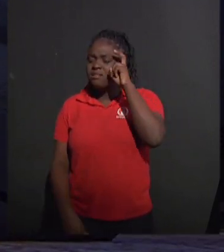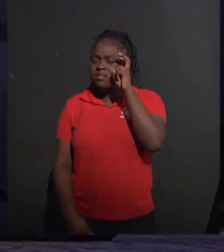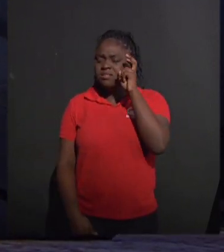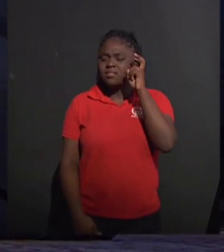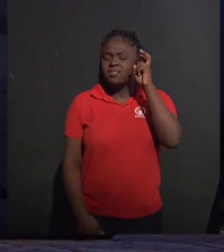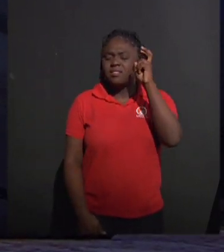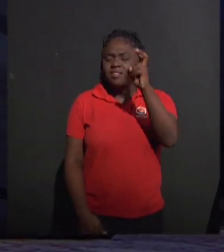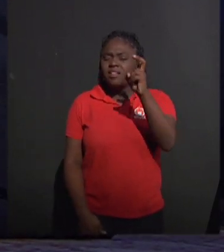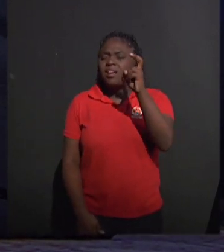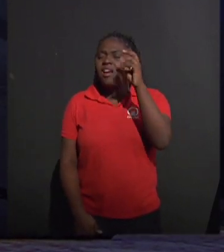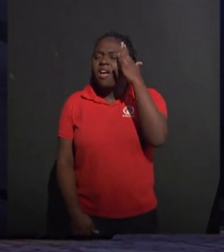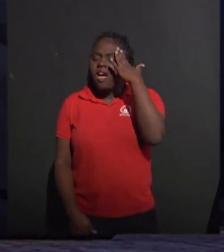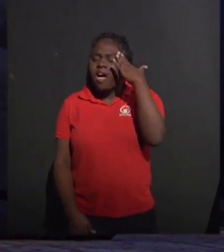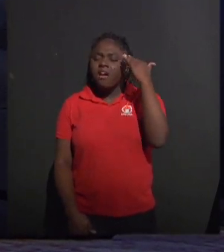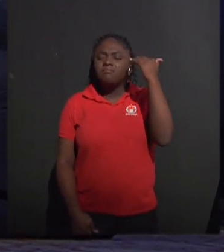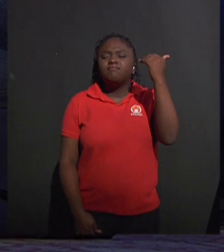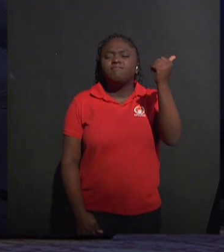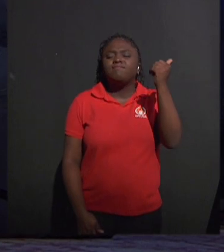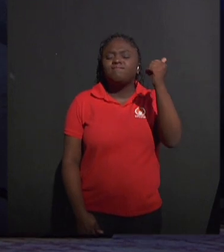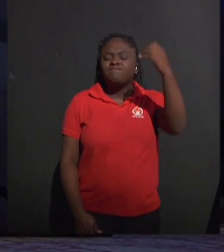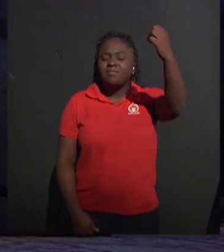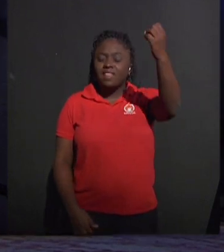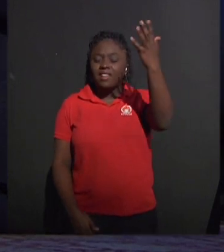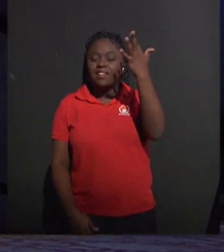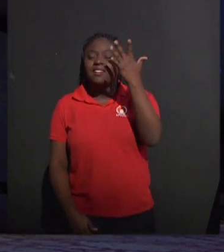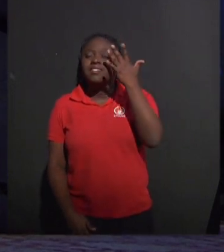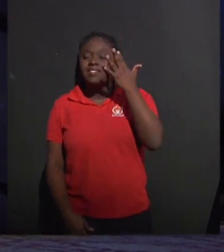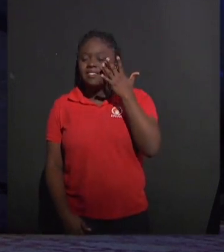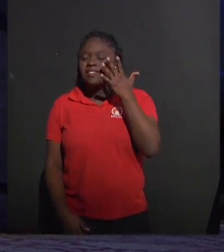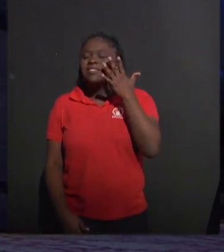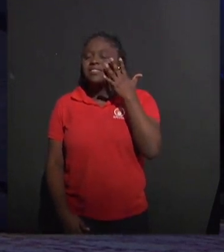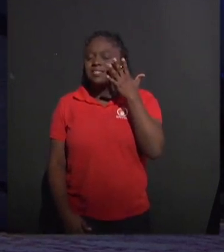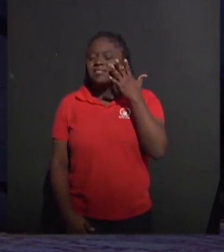graça. Conceda-lhe discernimento, ó Pai.